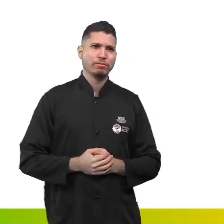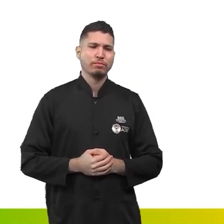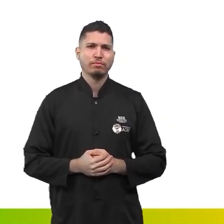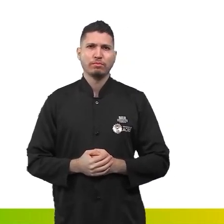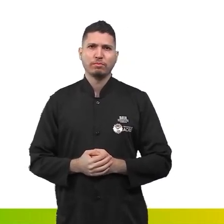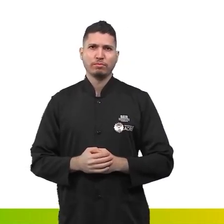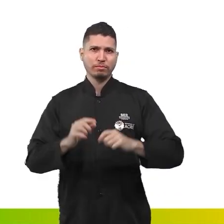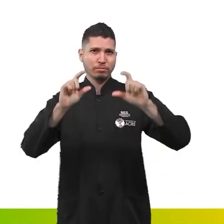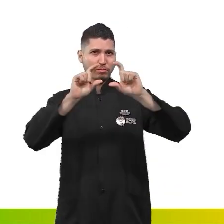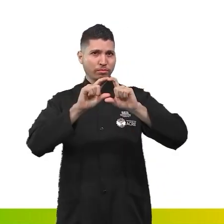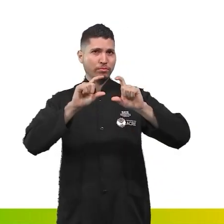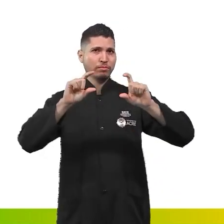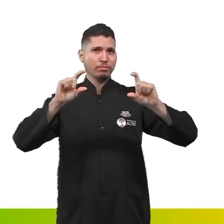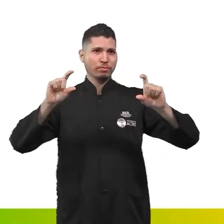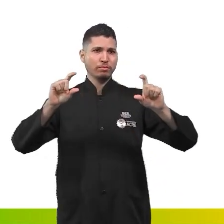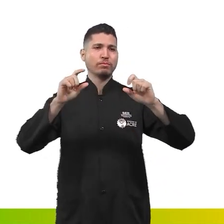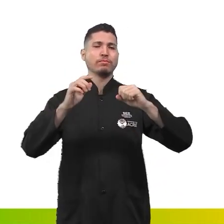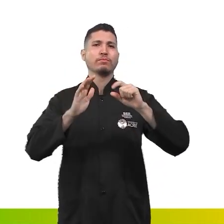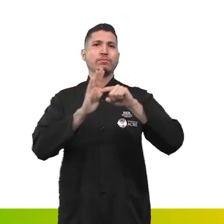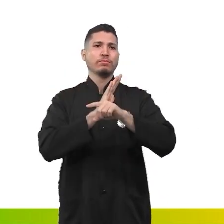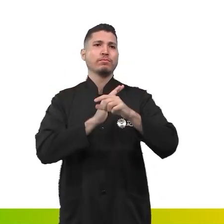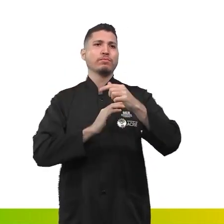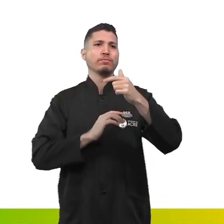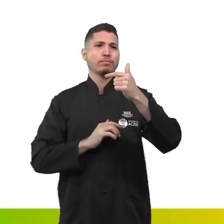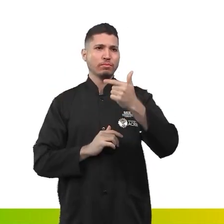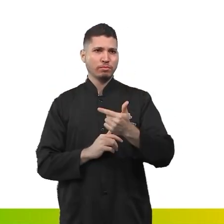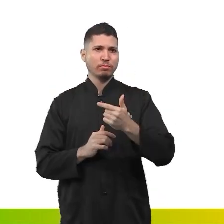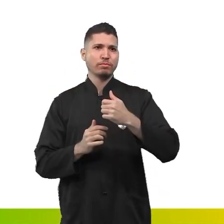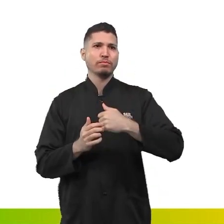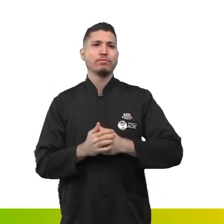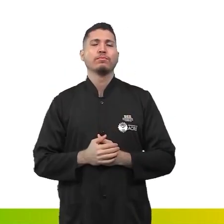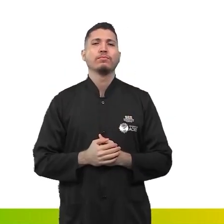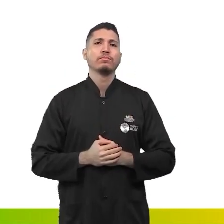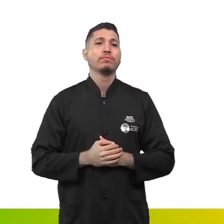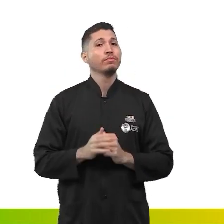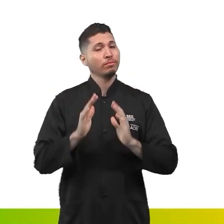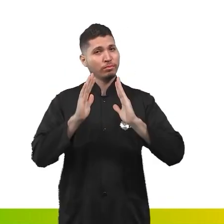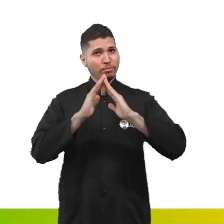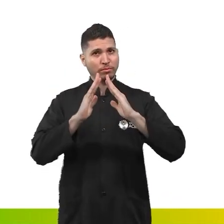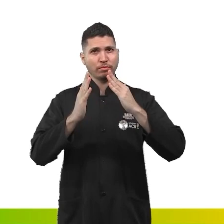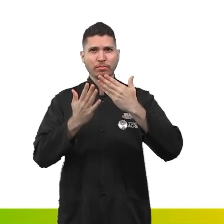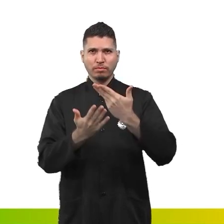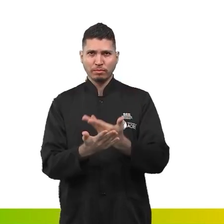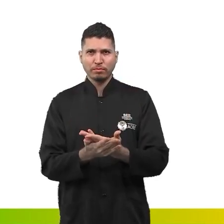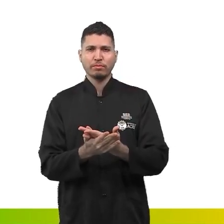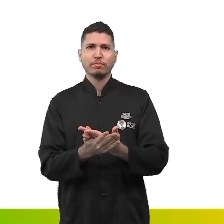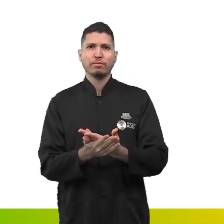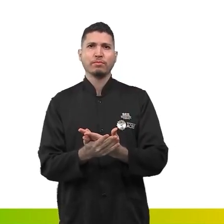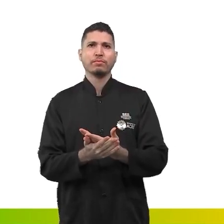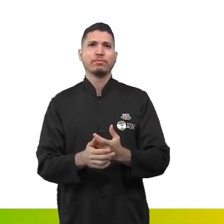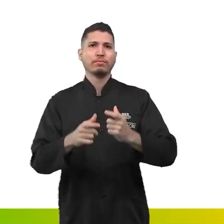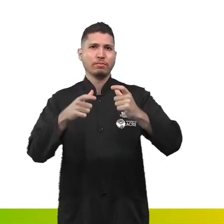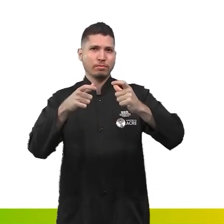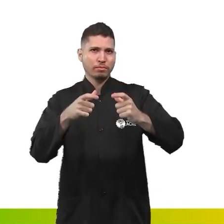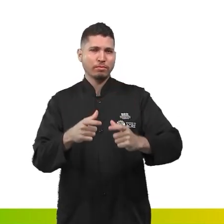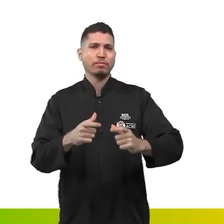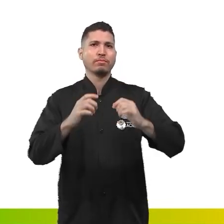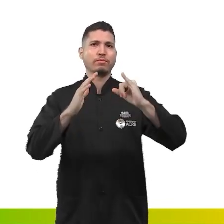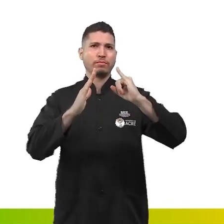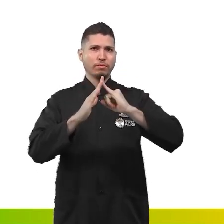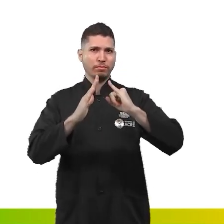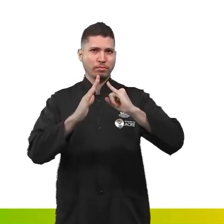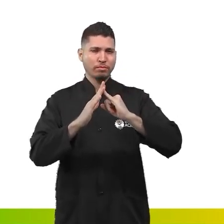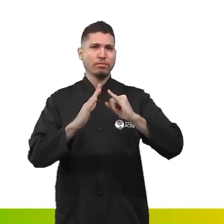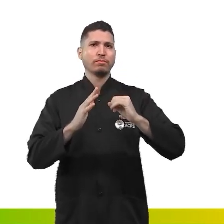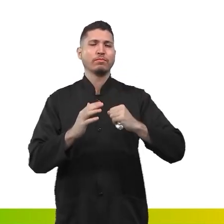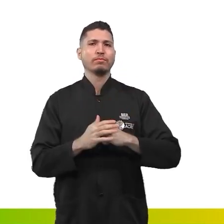temos o seguinte. Leia o texto a seguir. A escola é um lugar institucional de